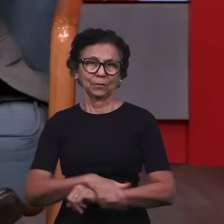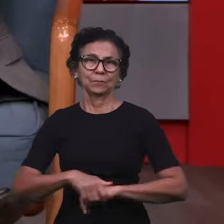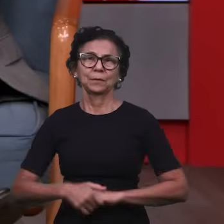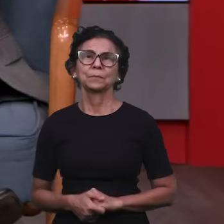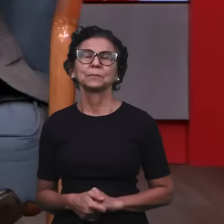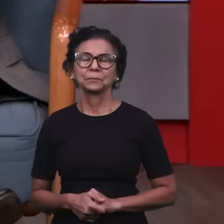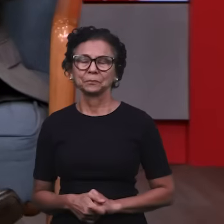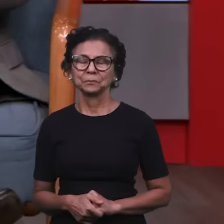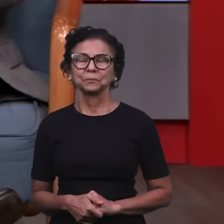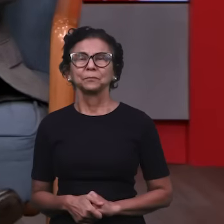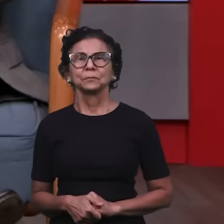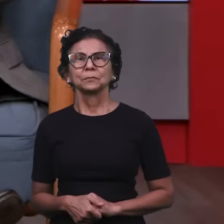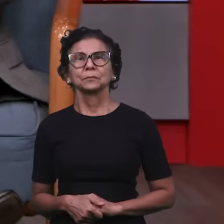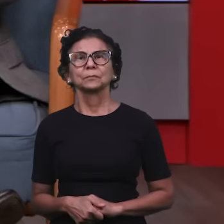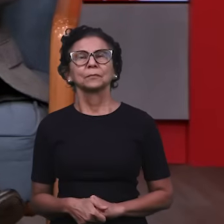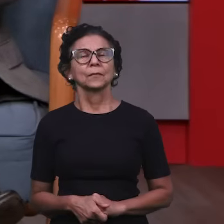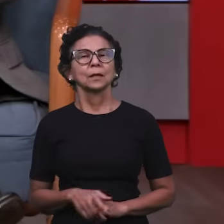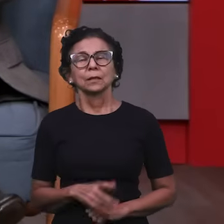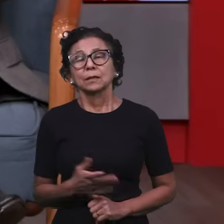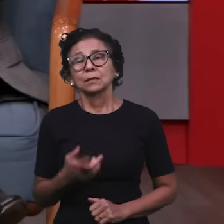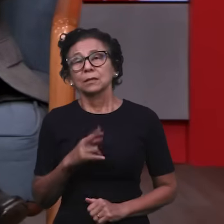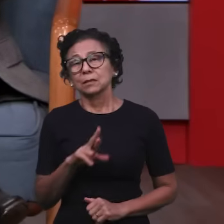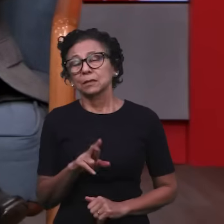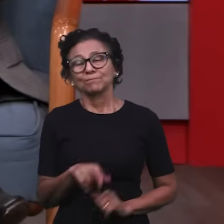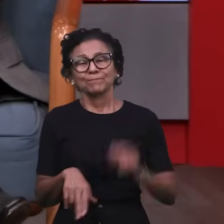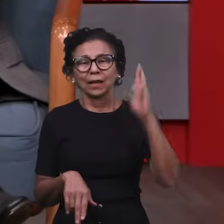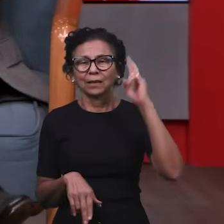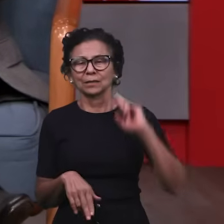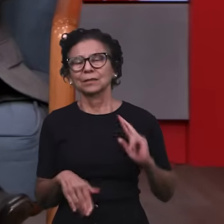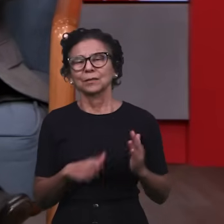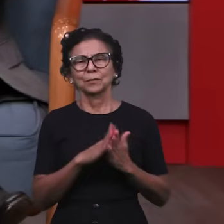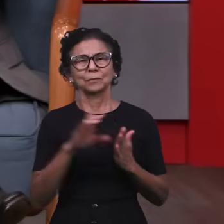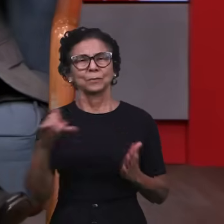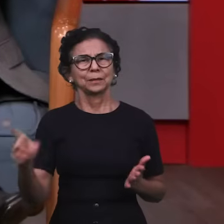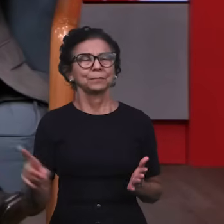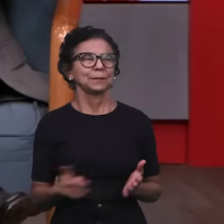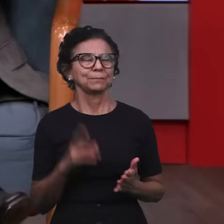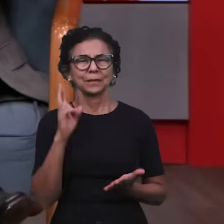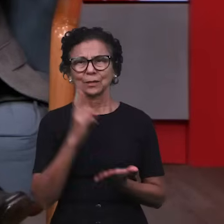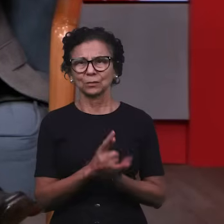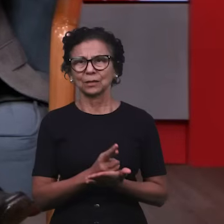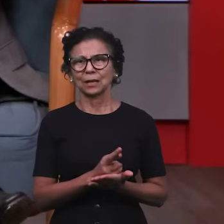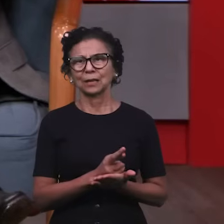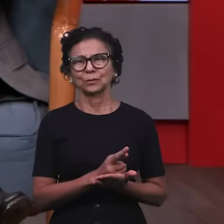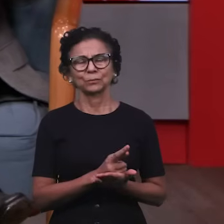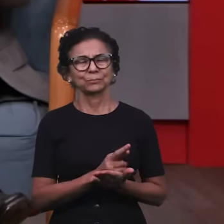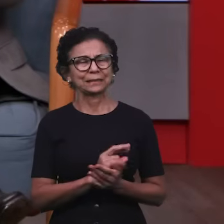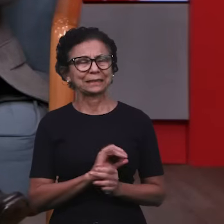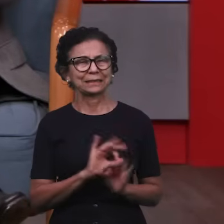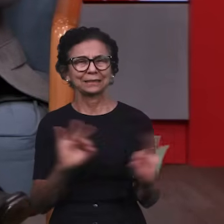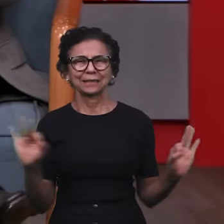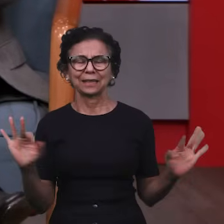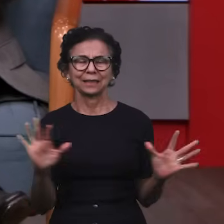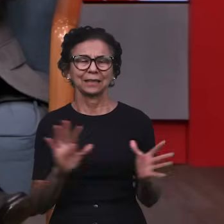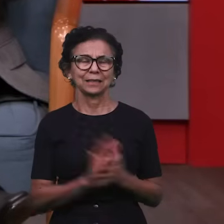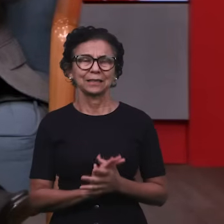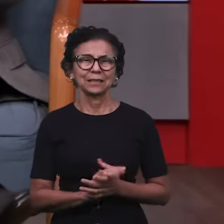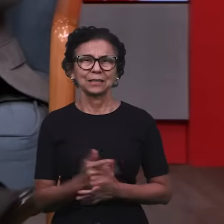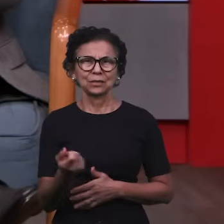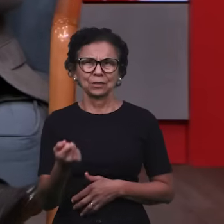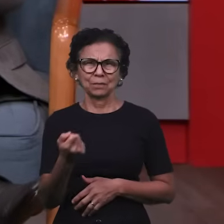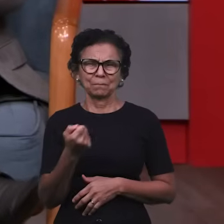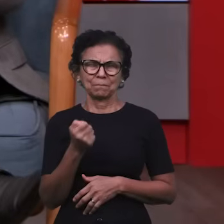viva, a palavra no espírito. A palavra na razão não atinge a alma do homem, atinge o ouvido, fere o ouvido e